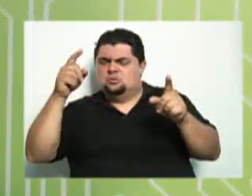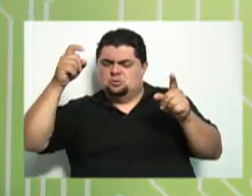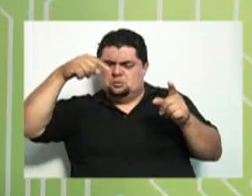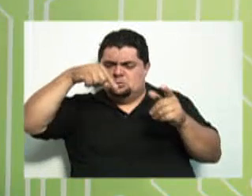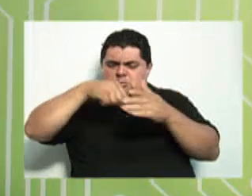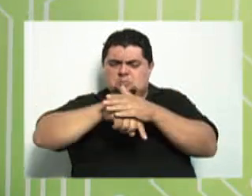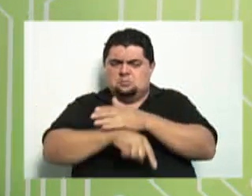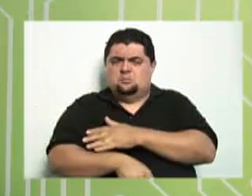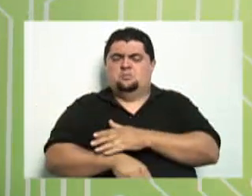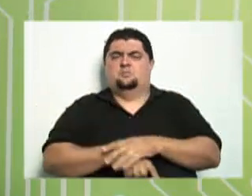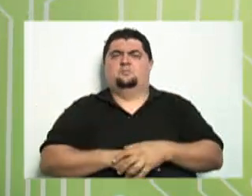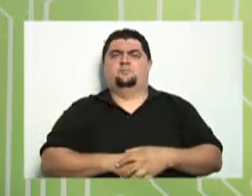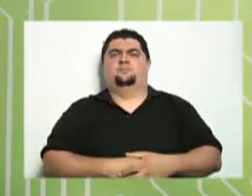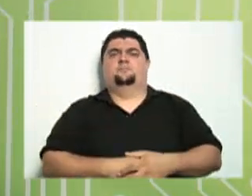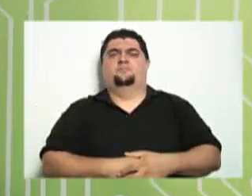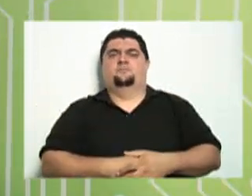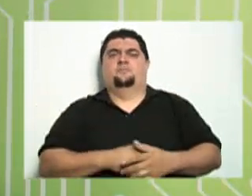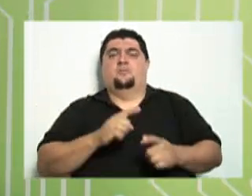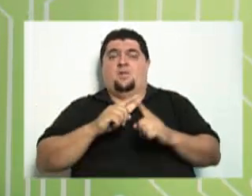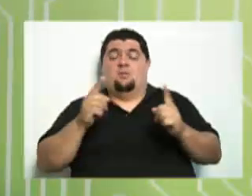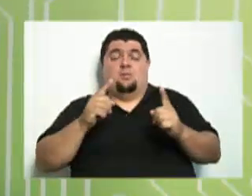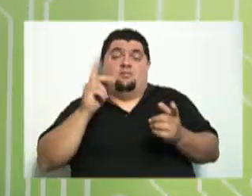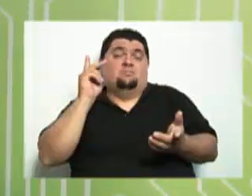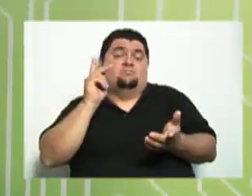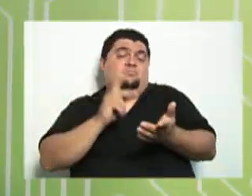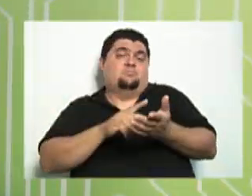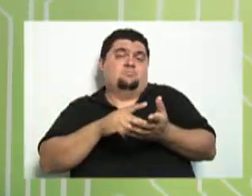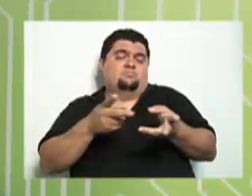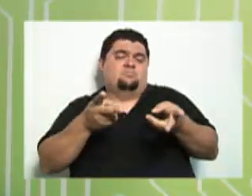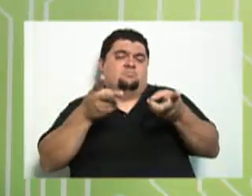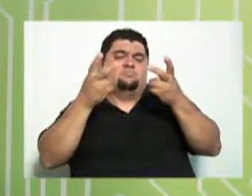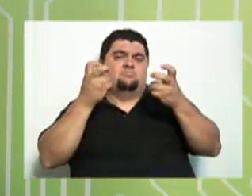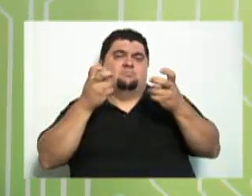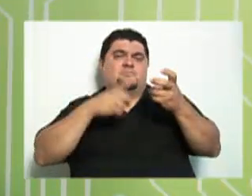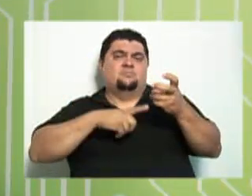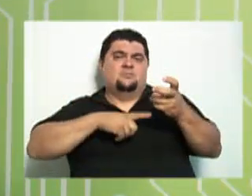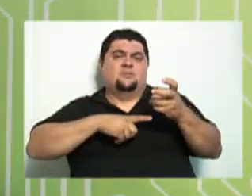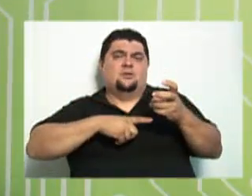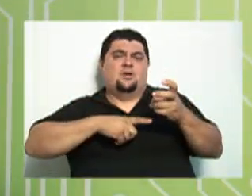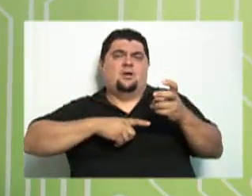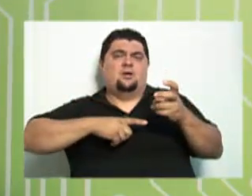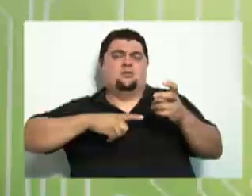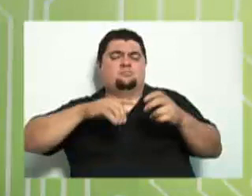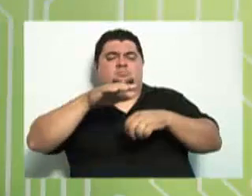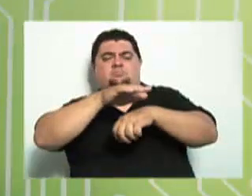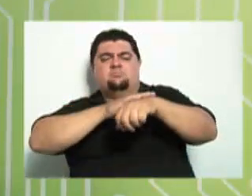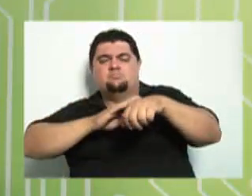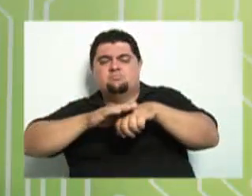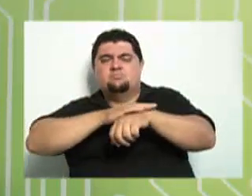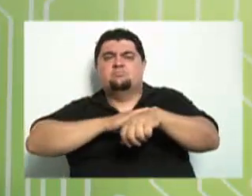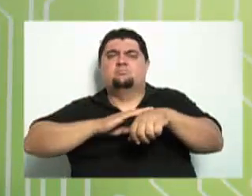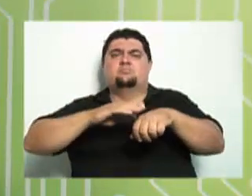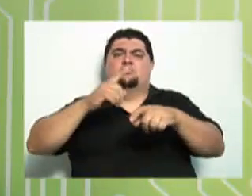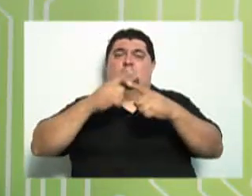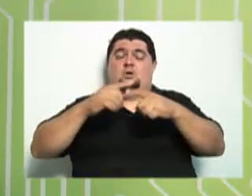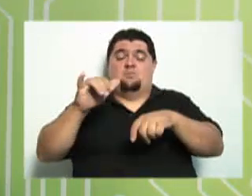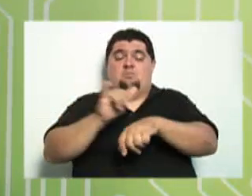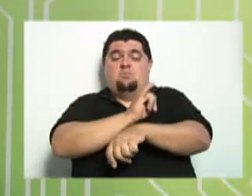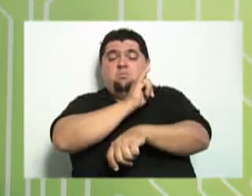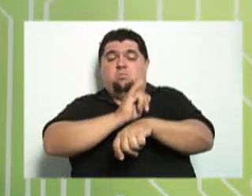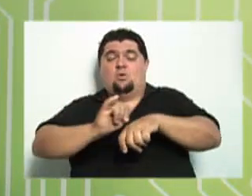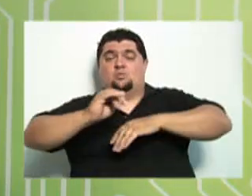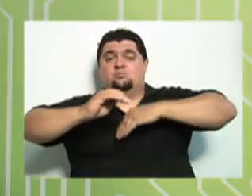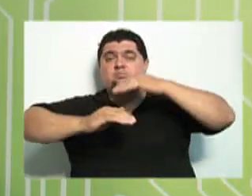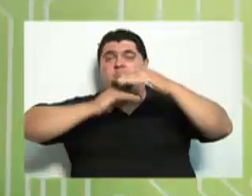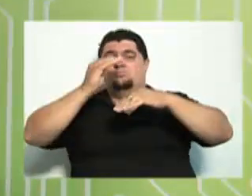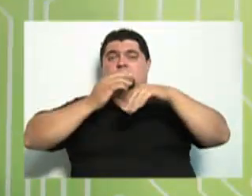bastante pesadas, mas em essência a gente percebe que existe uma discussão muito grande pró uma estratégia de